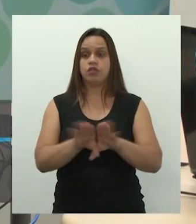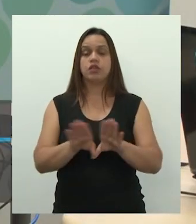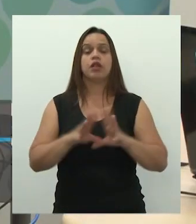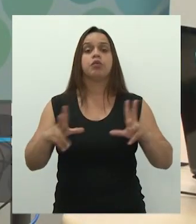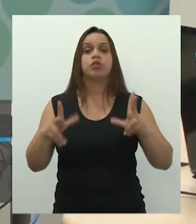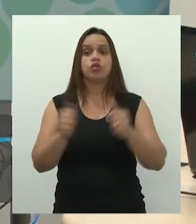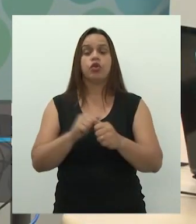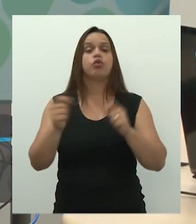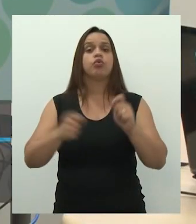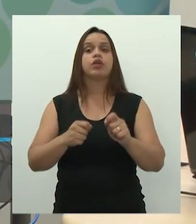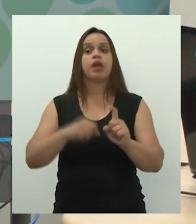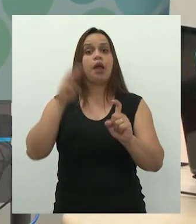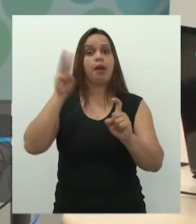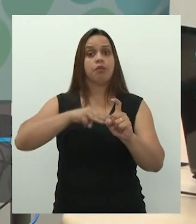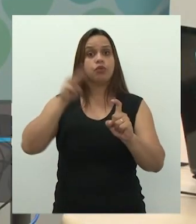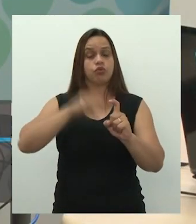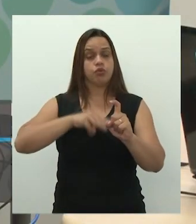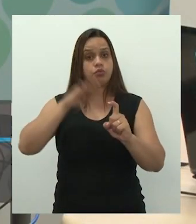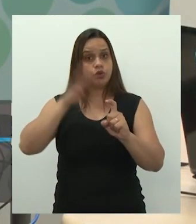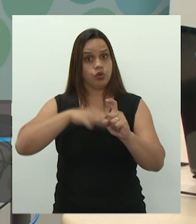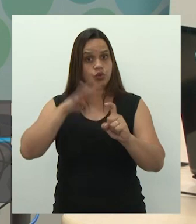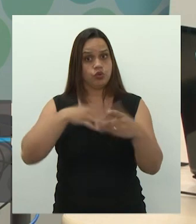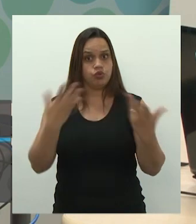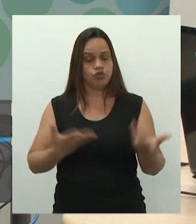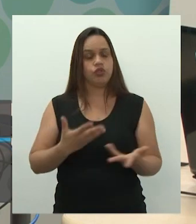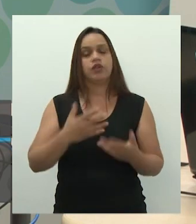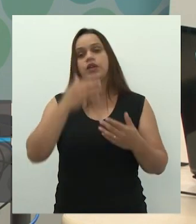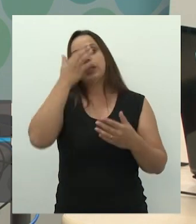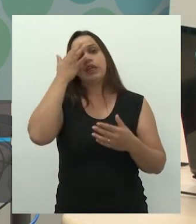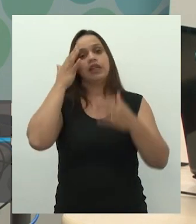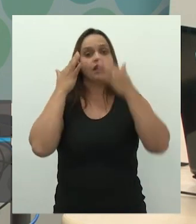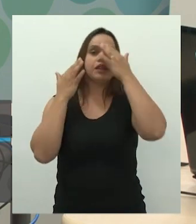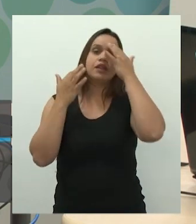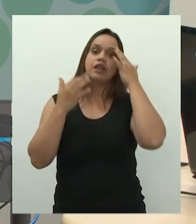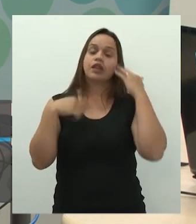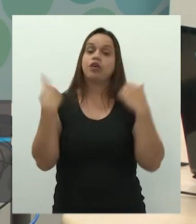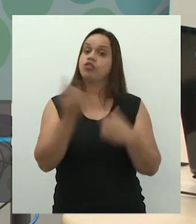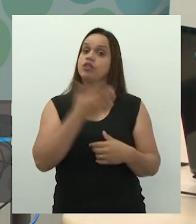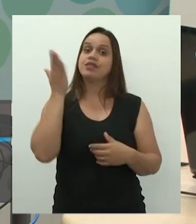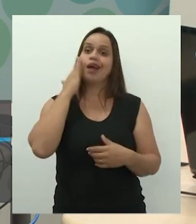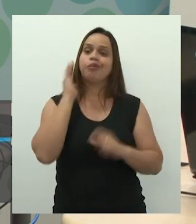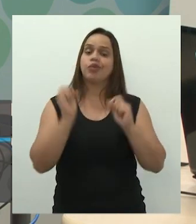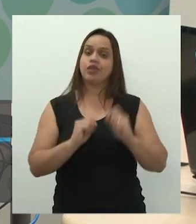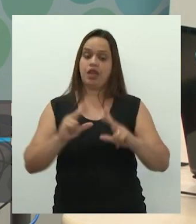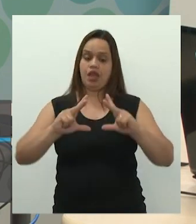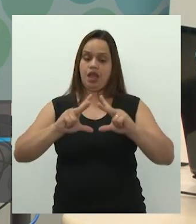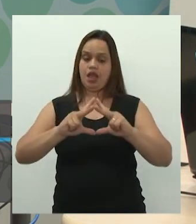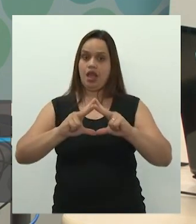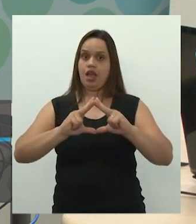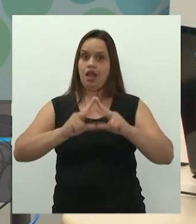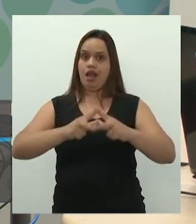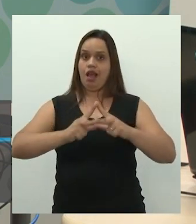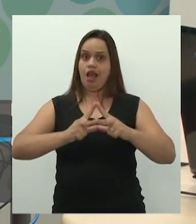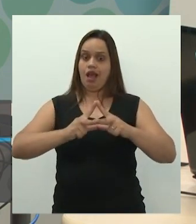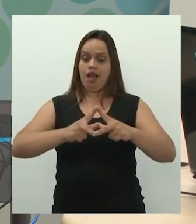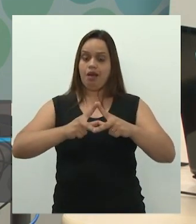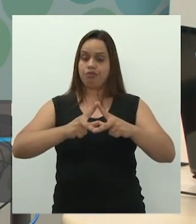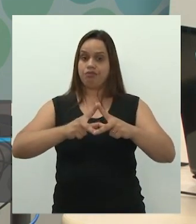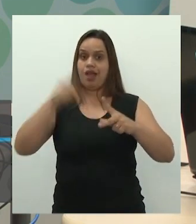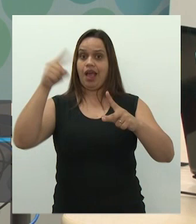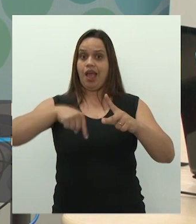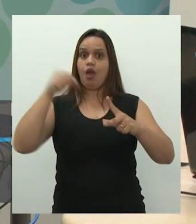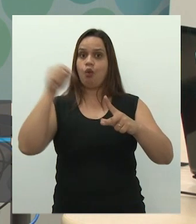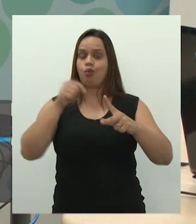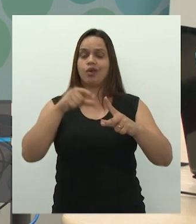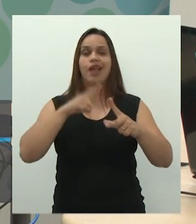que as pirâmides do Egito, elas tinham uma função funerária, vamos dizer assim, né? E ela também estava